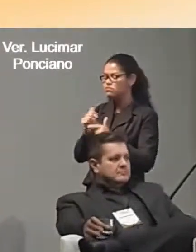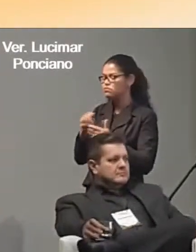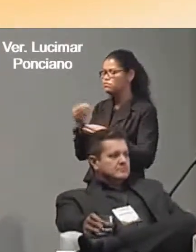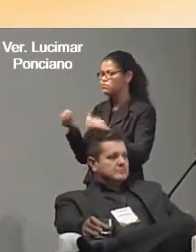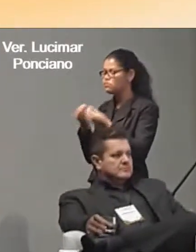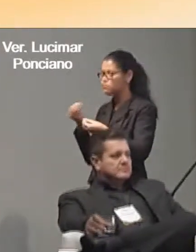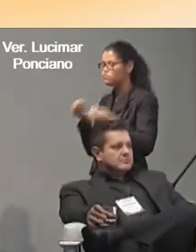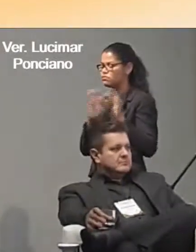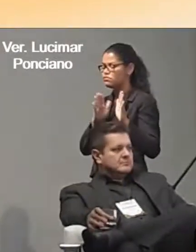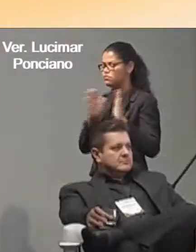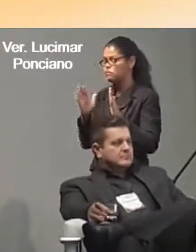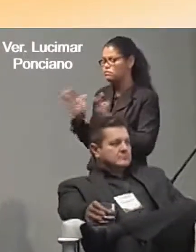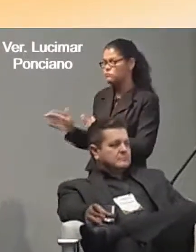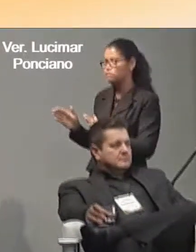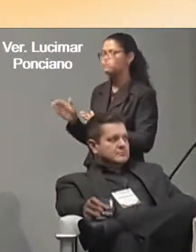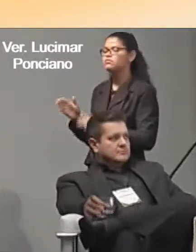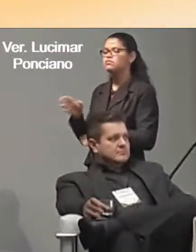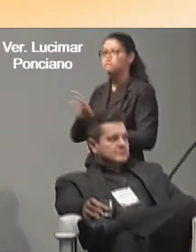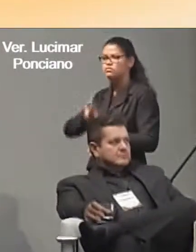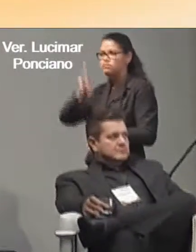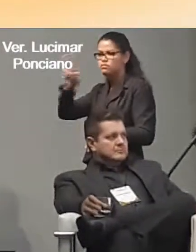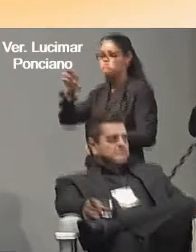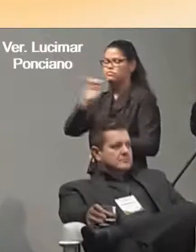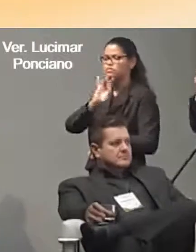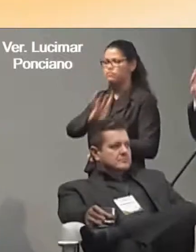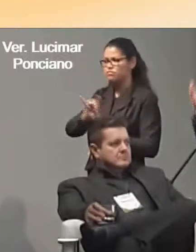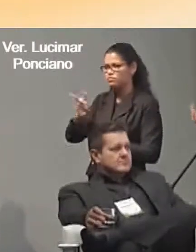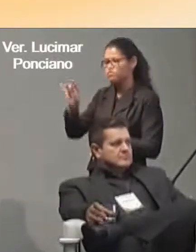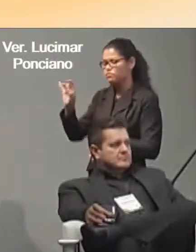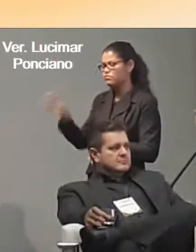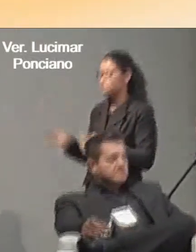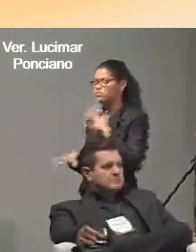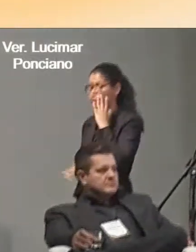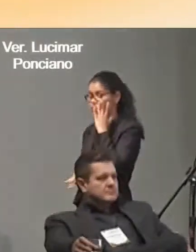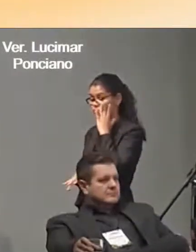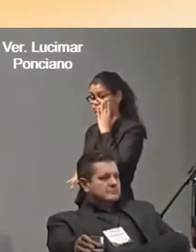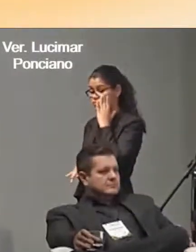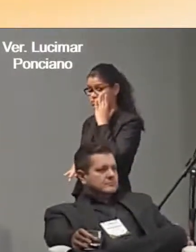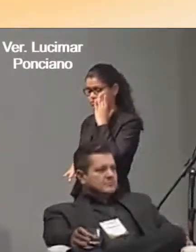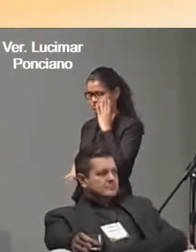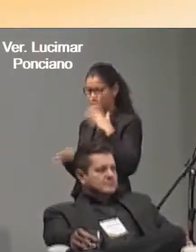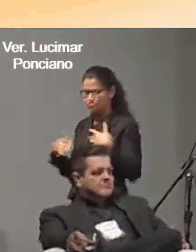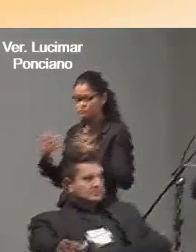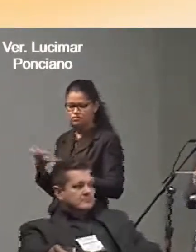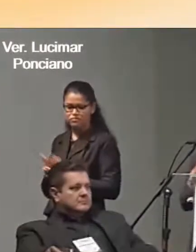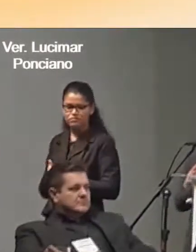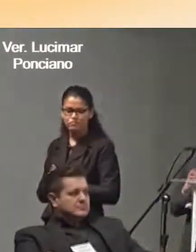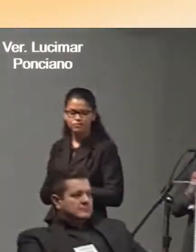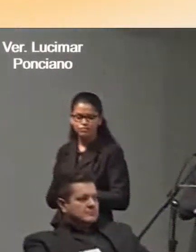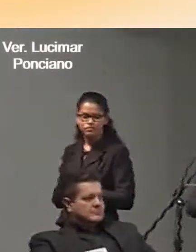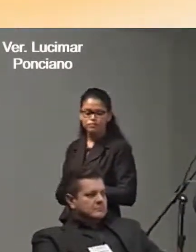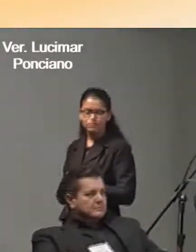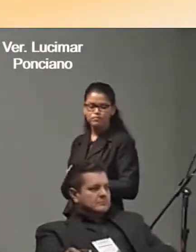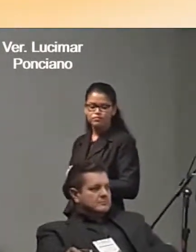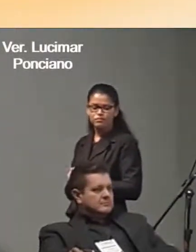mundo sabe qual é a responsabilidade e a atuação de cada um. Então, é o